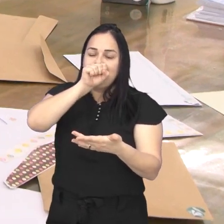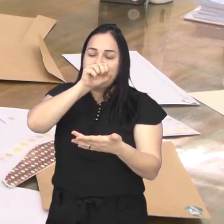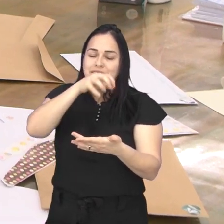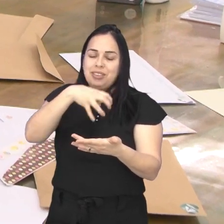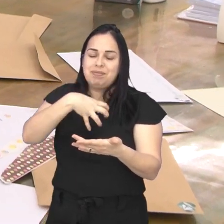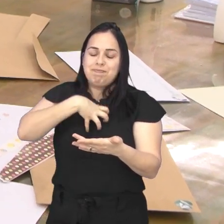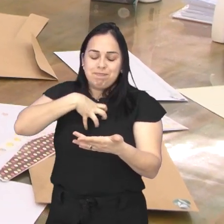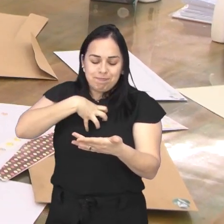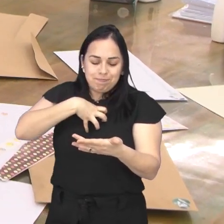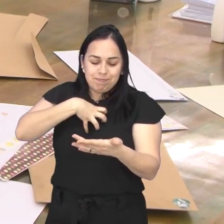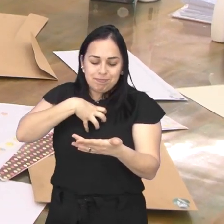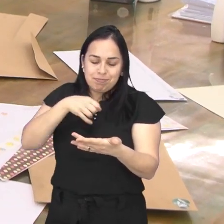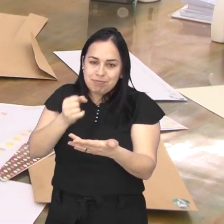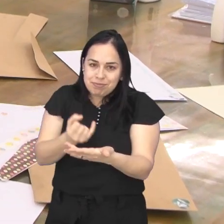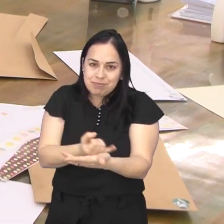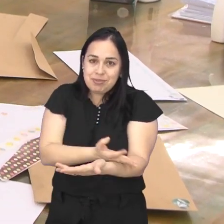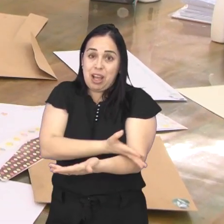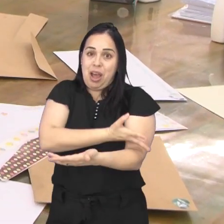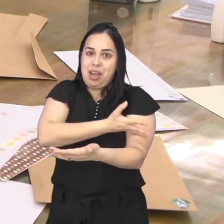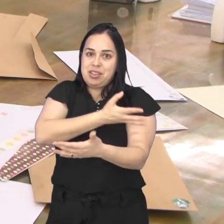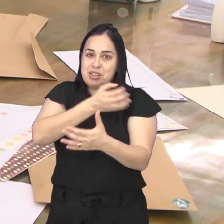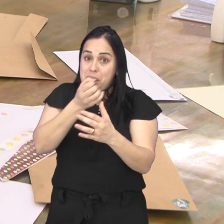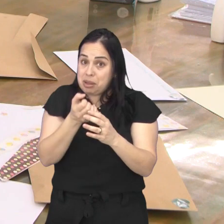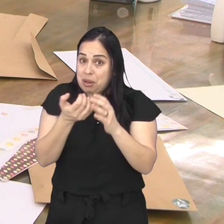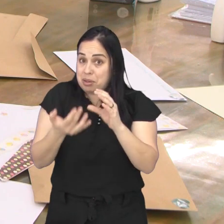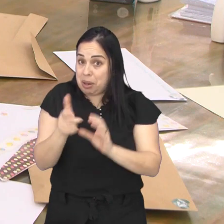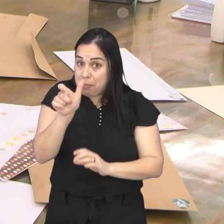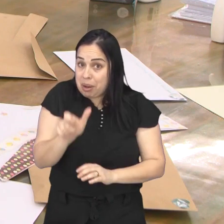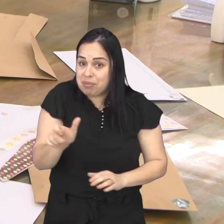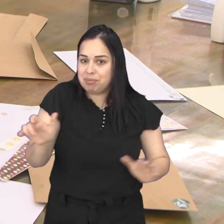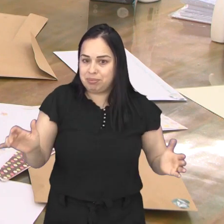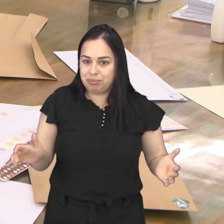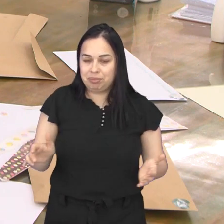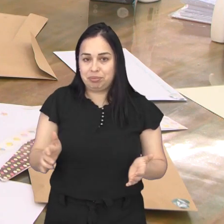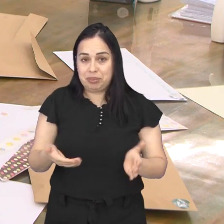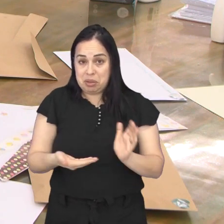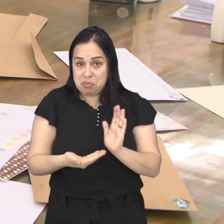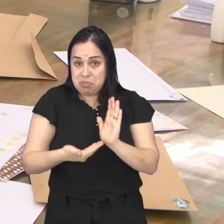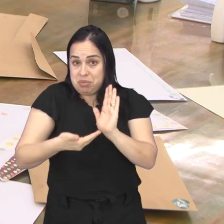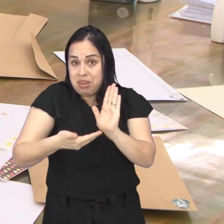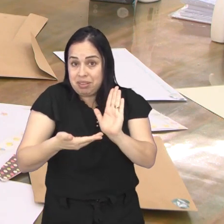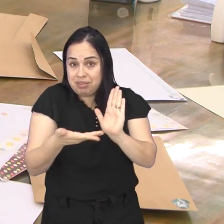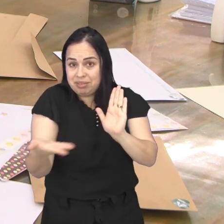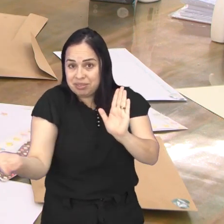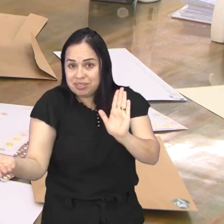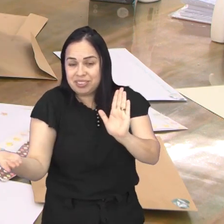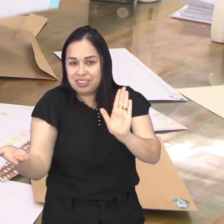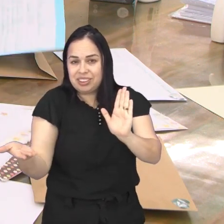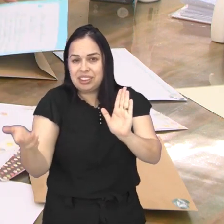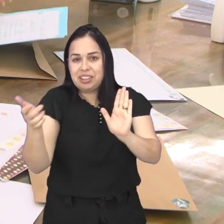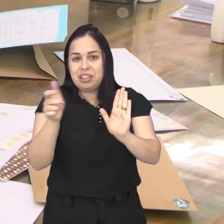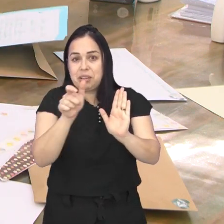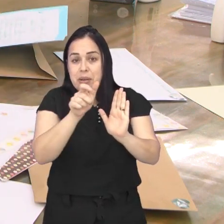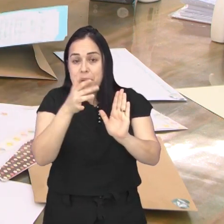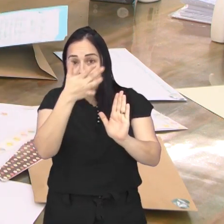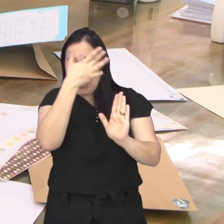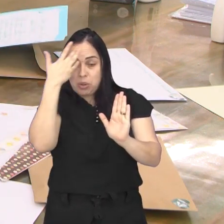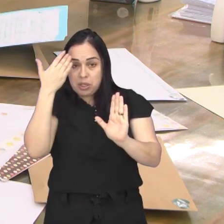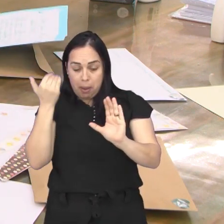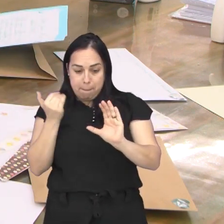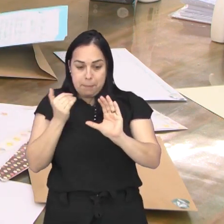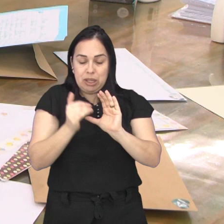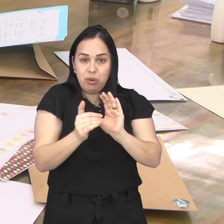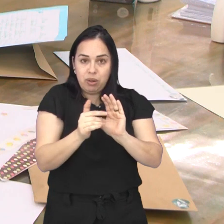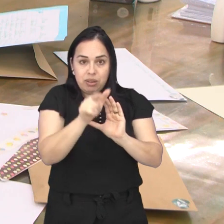perfume, alguns sentimentos e características pessoais. Este é um gesto, portanto, que tanto